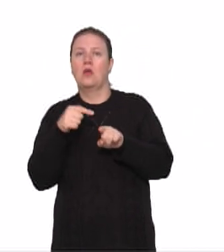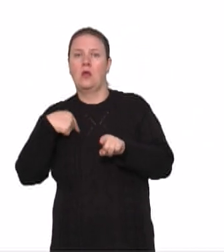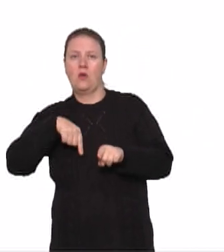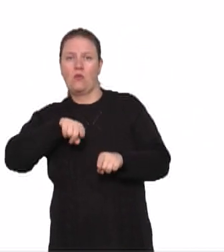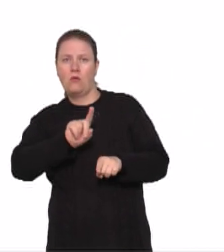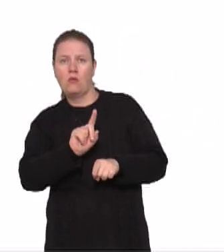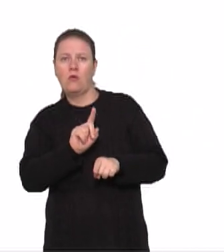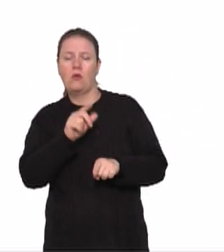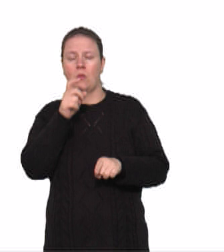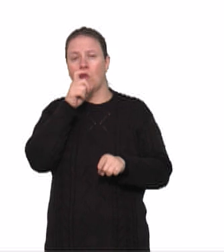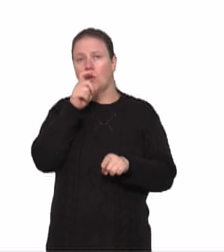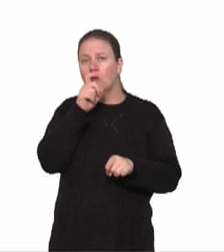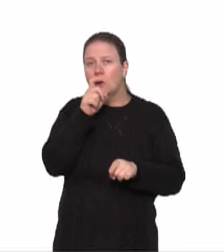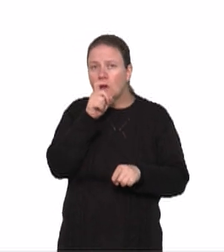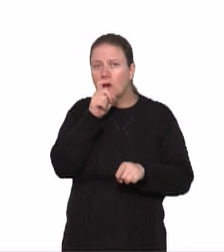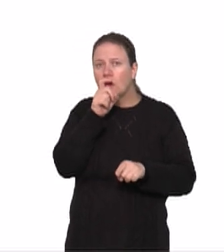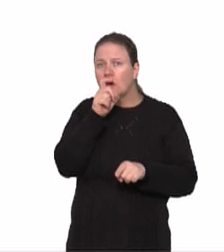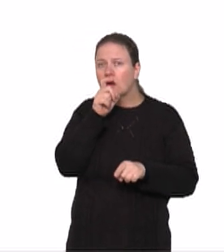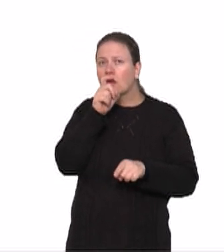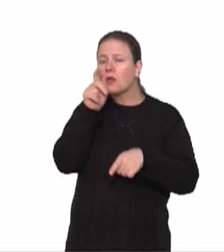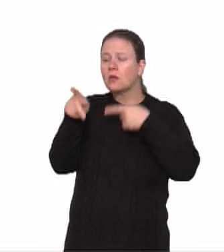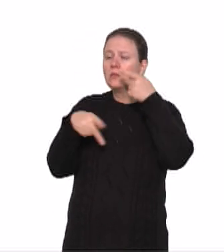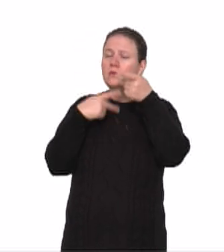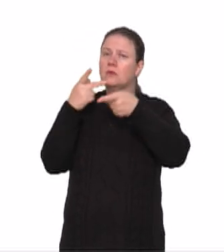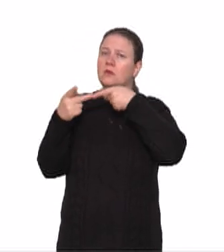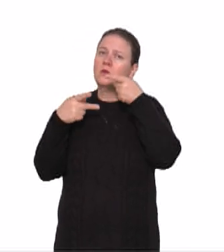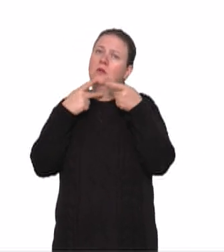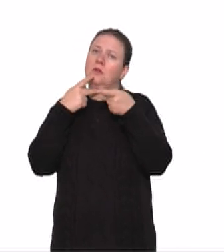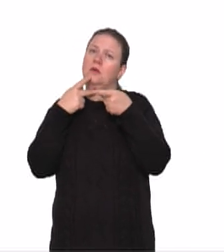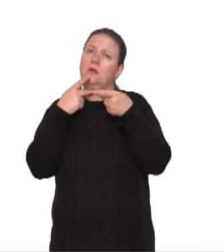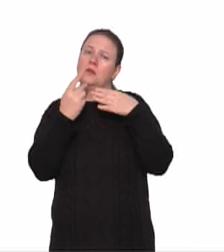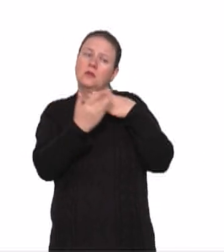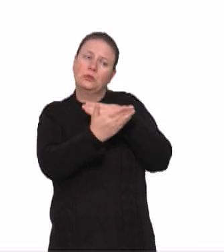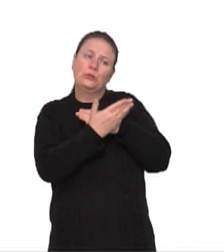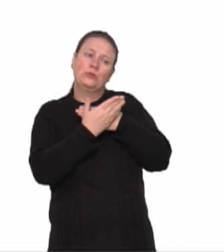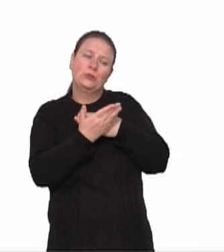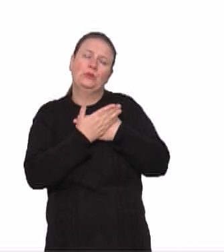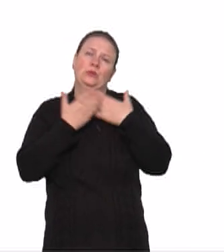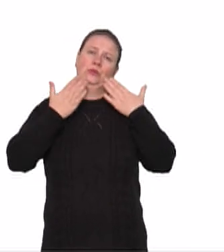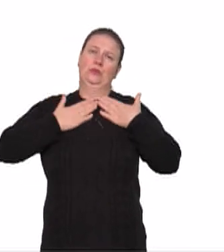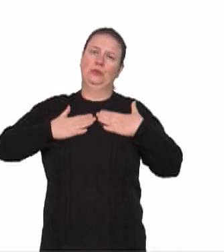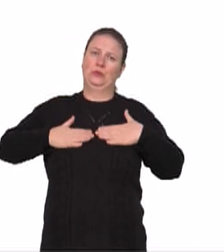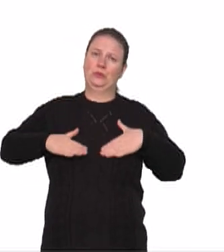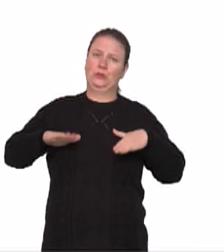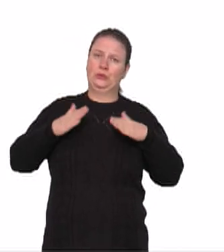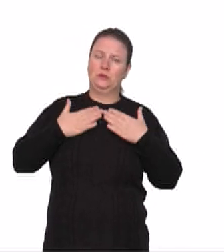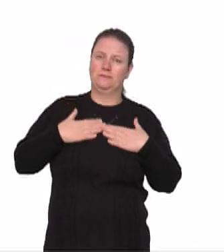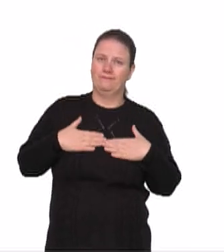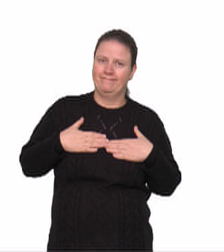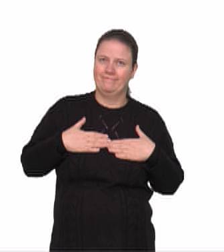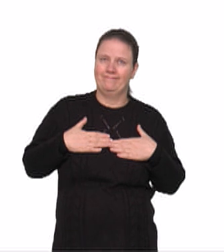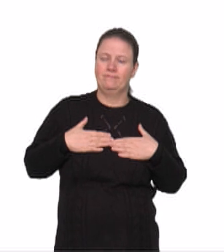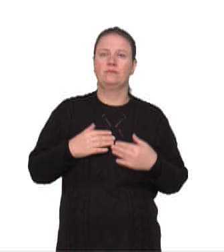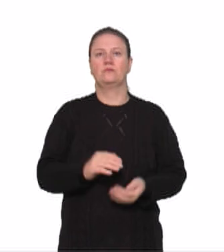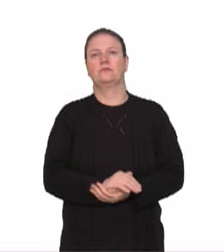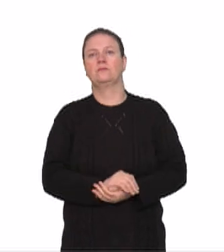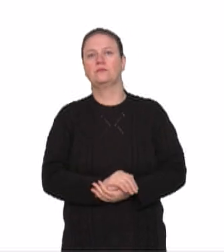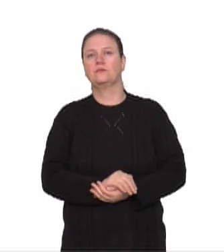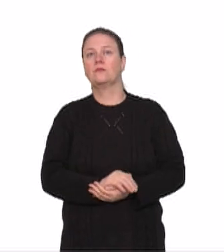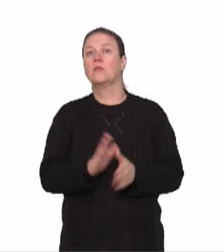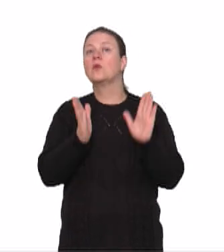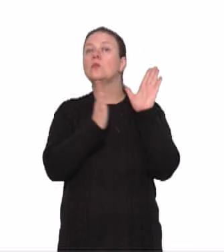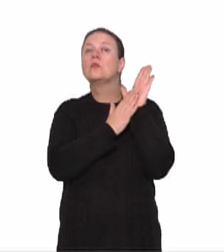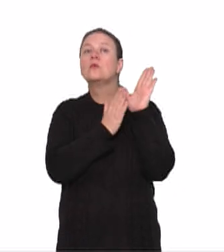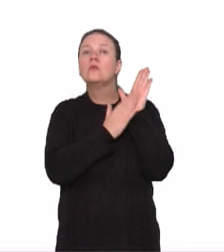minha alma, para falar disso e ter ajuda e calma. Então, as propostas